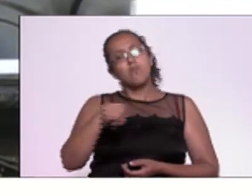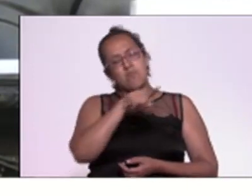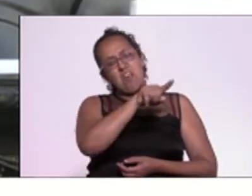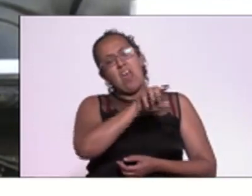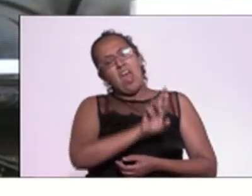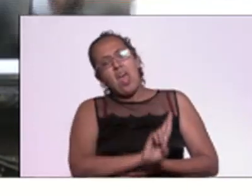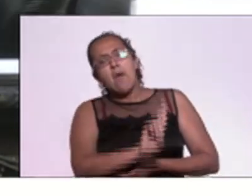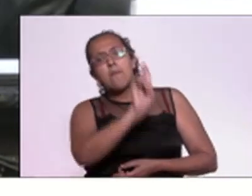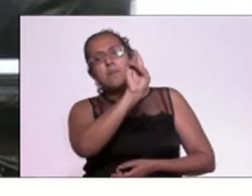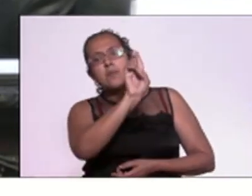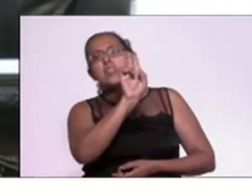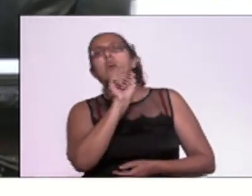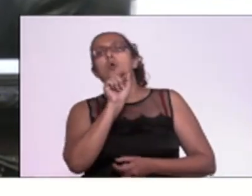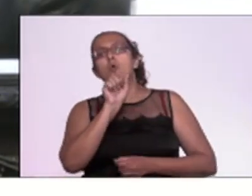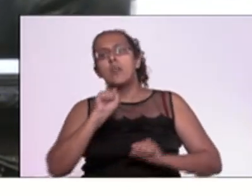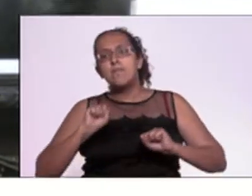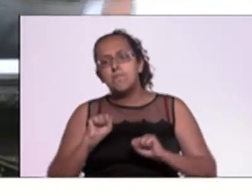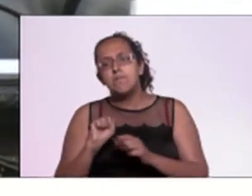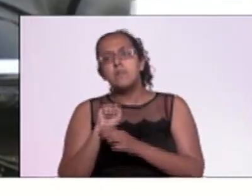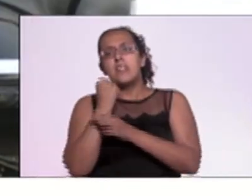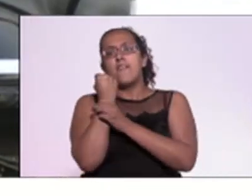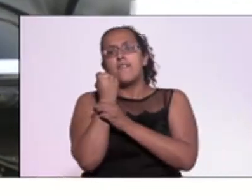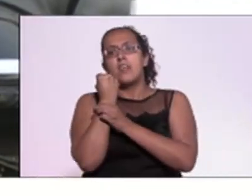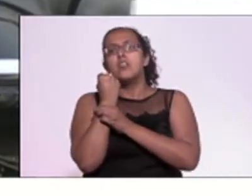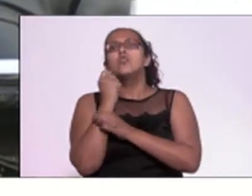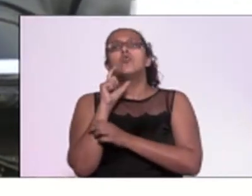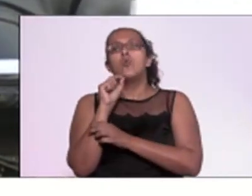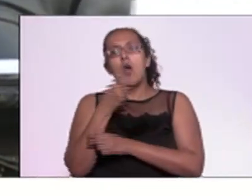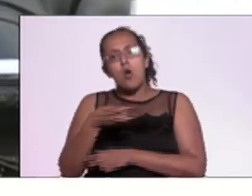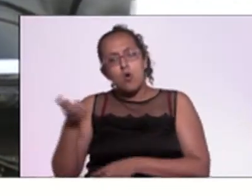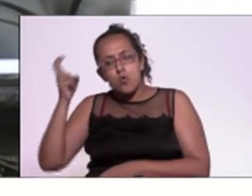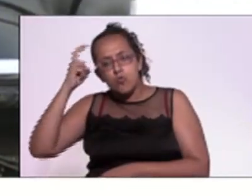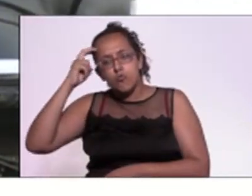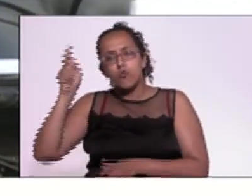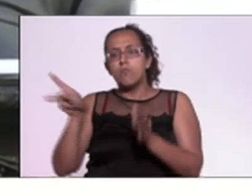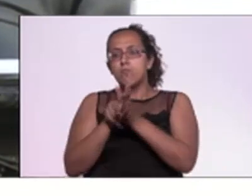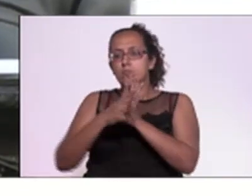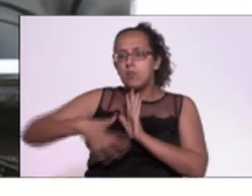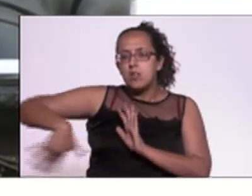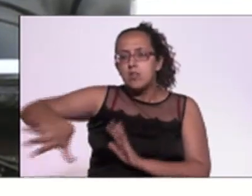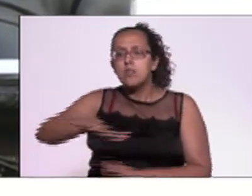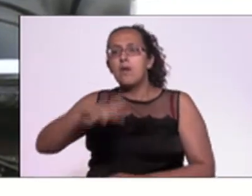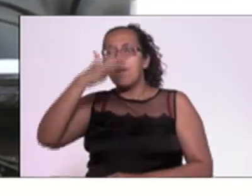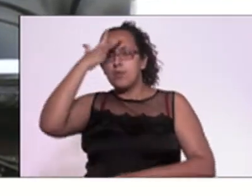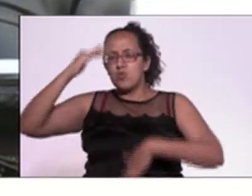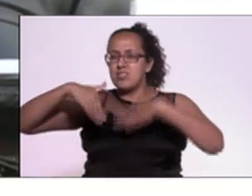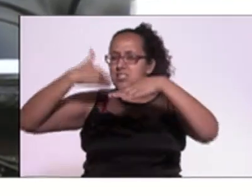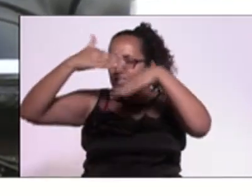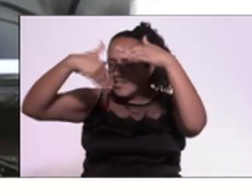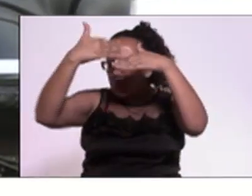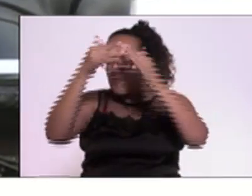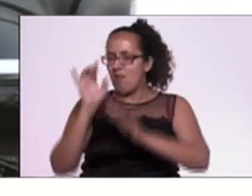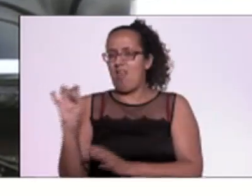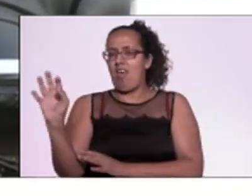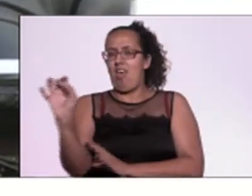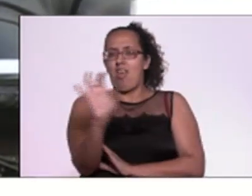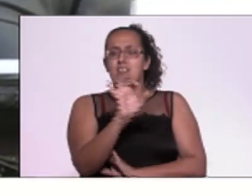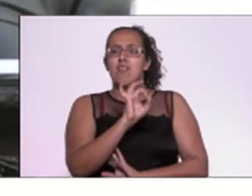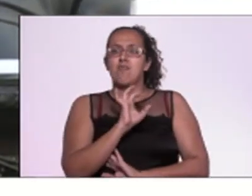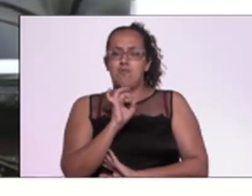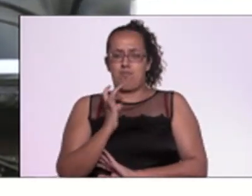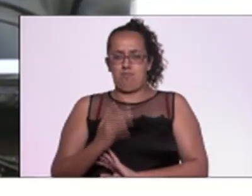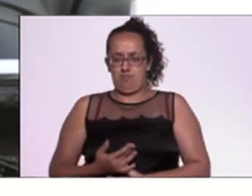E é óbvio que você vai aprendendo o modo de fazer e de lidar. Que também é outra coisa, a gente foi amadurecendo,